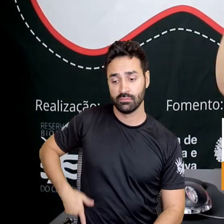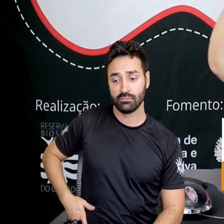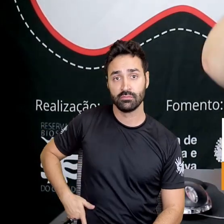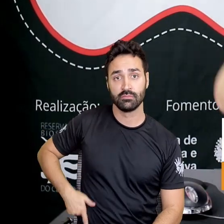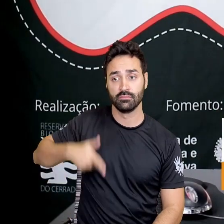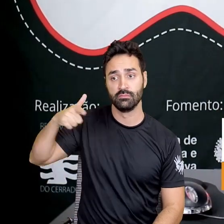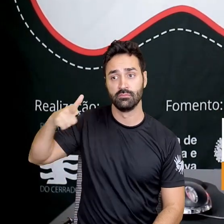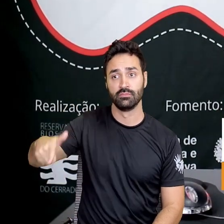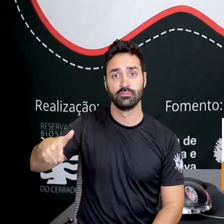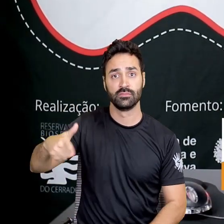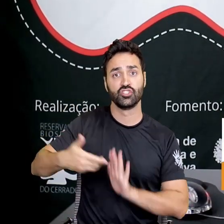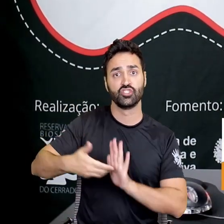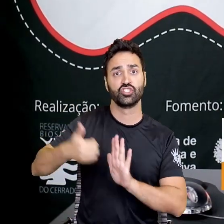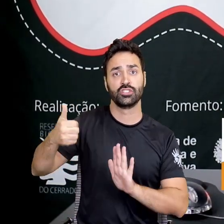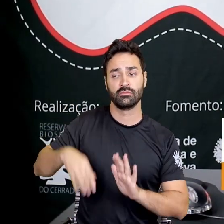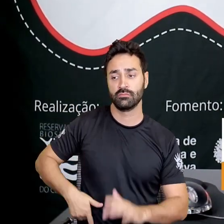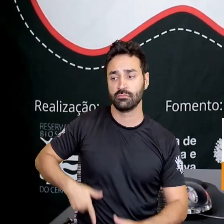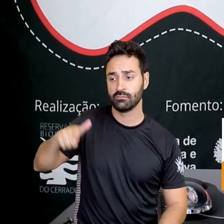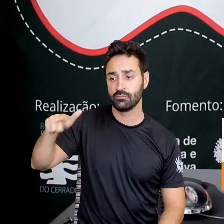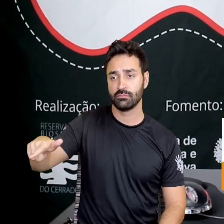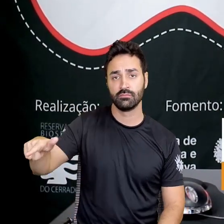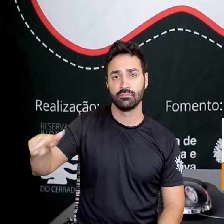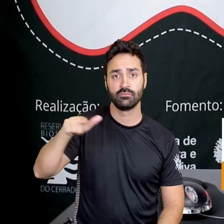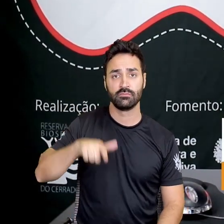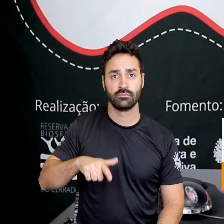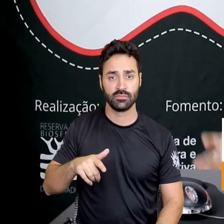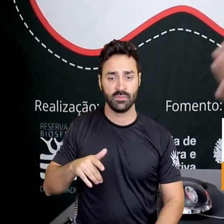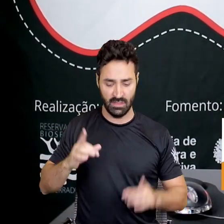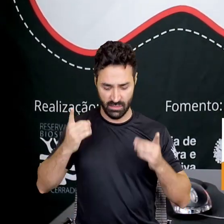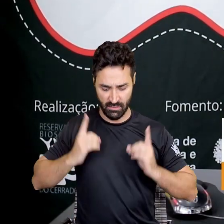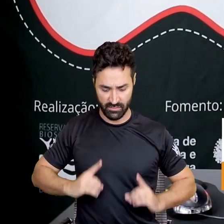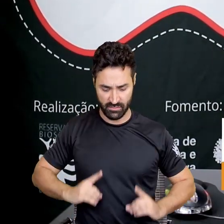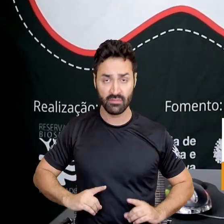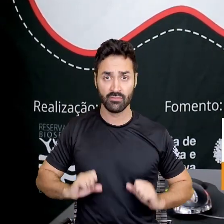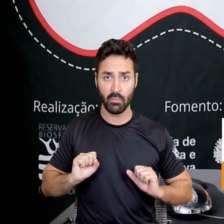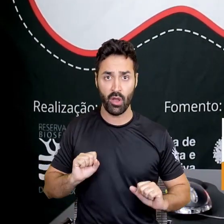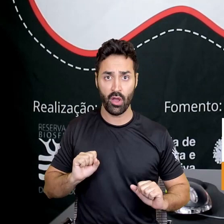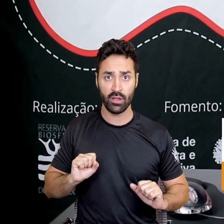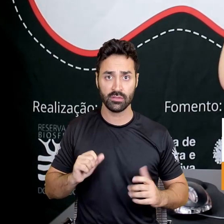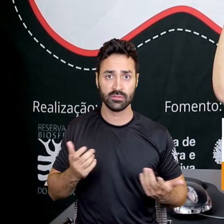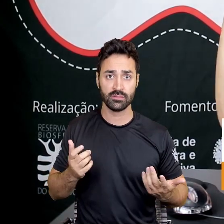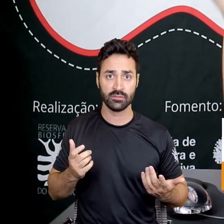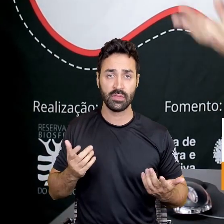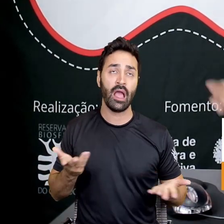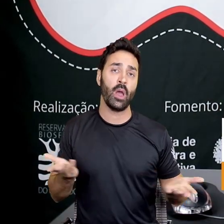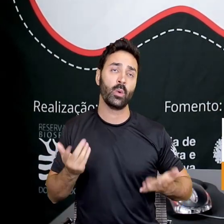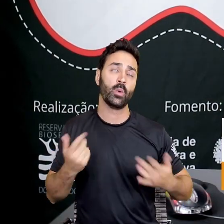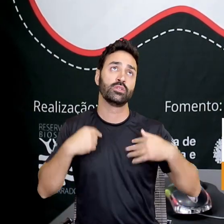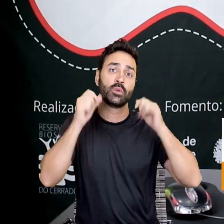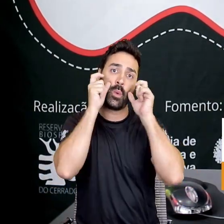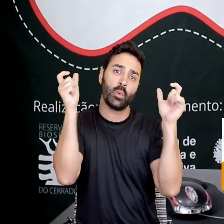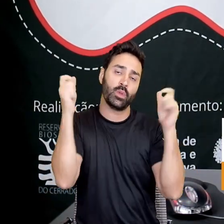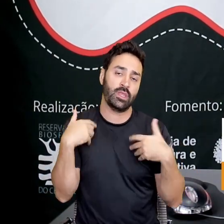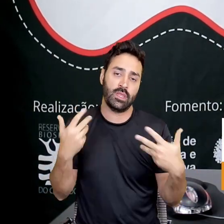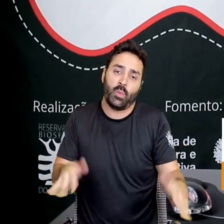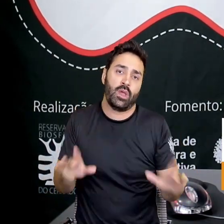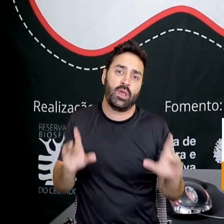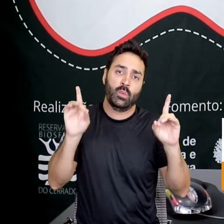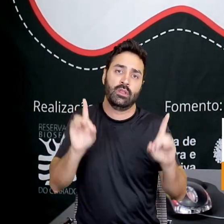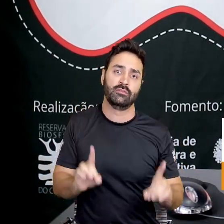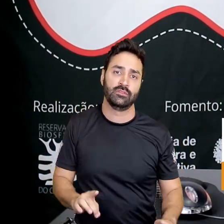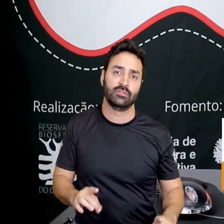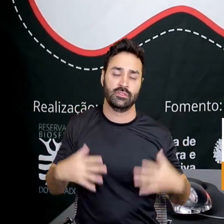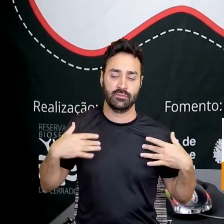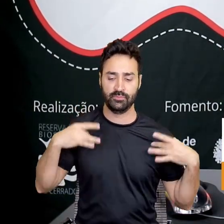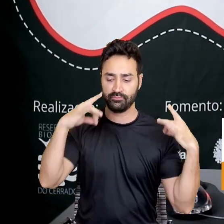está portando aquele objeto. Uma deficiência, a pessoa não pode falar assim, acordei hoje, fala assim, não quero ser deficiente,